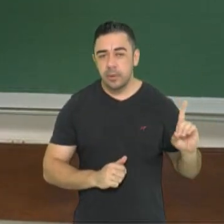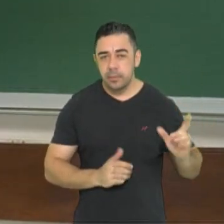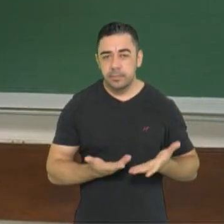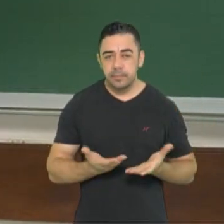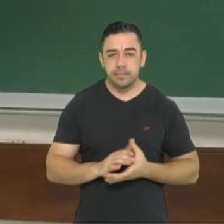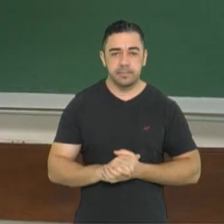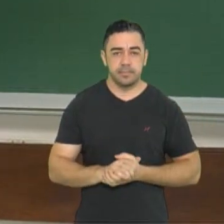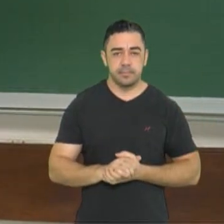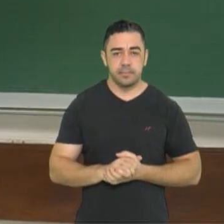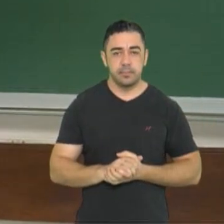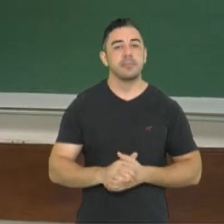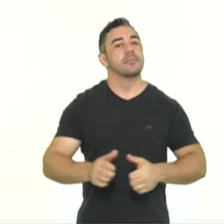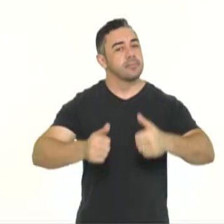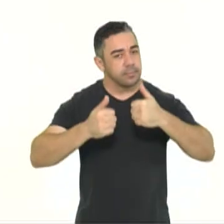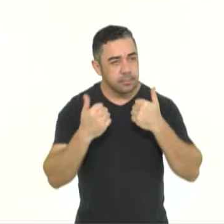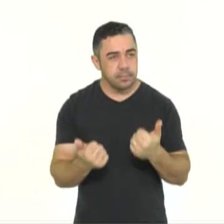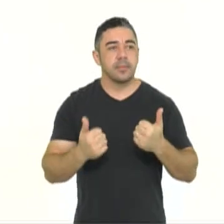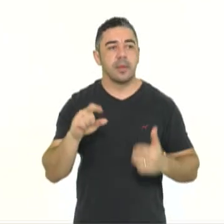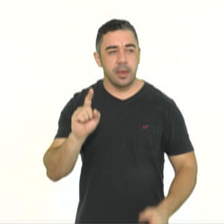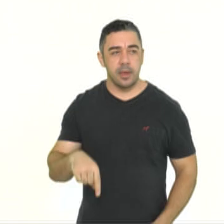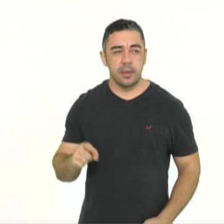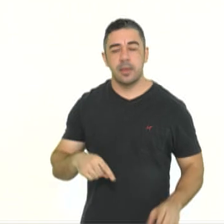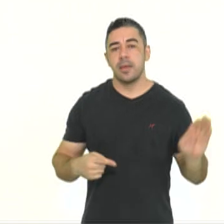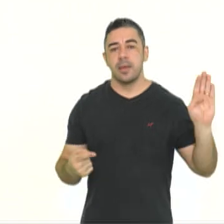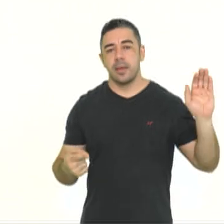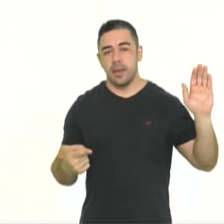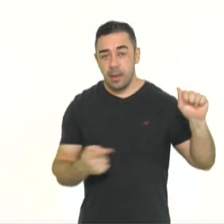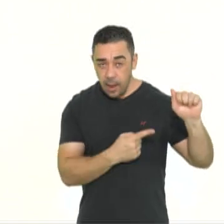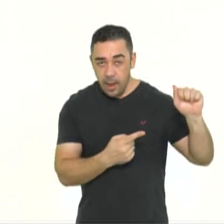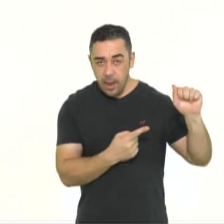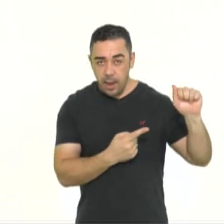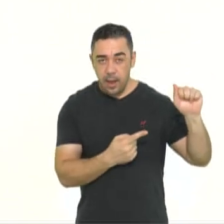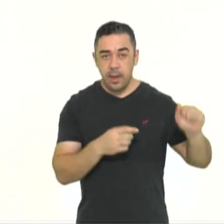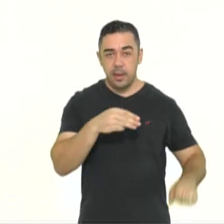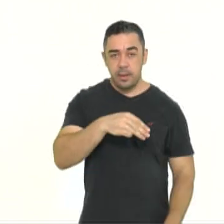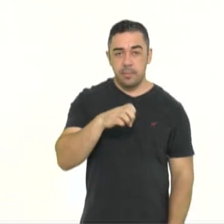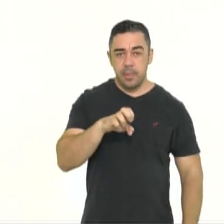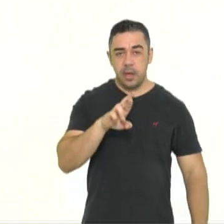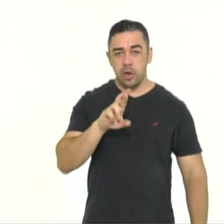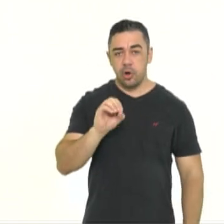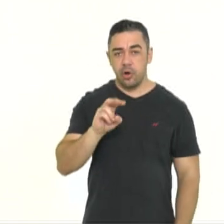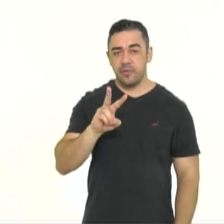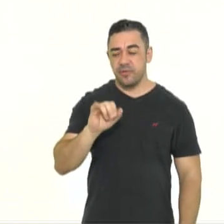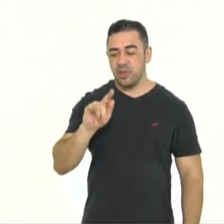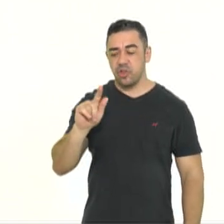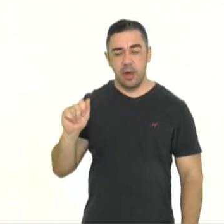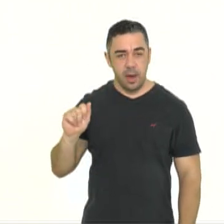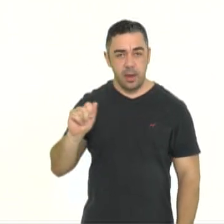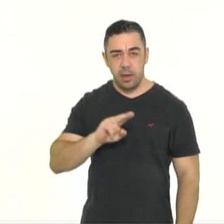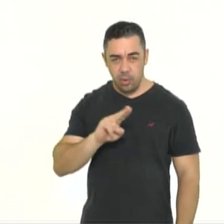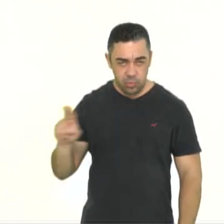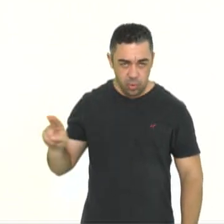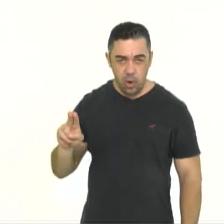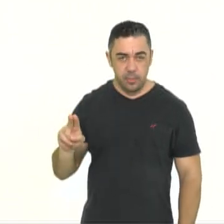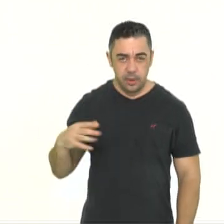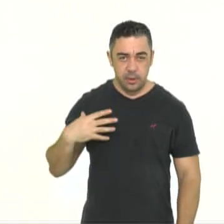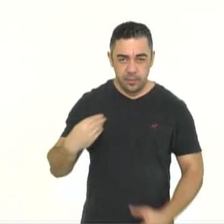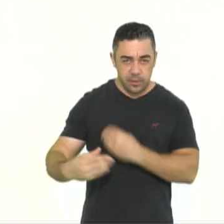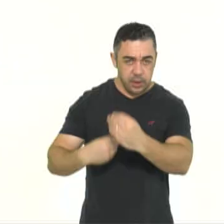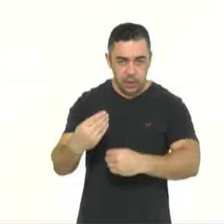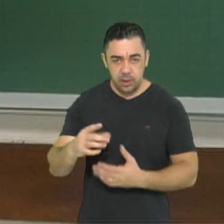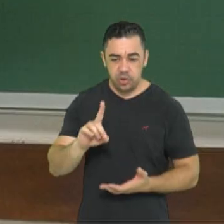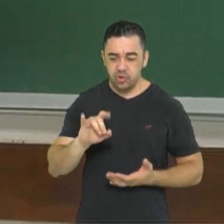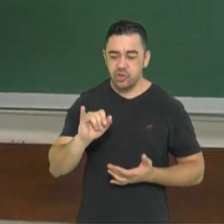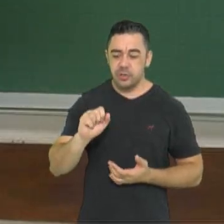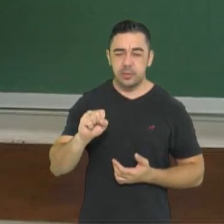galerinha? Muito bem, acertaram. Letra A, Merovingia. Muito